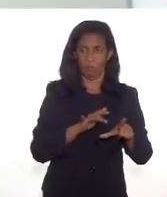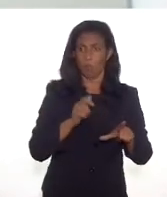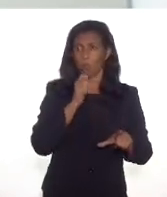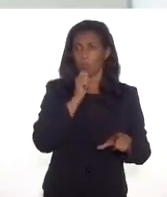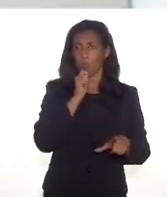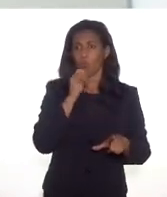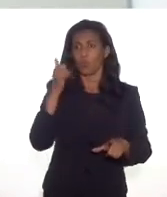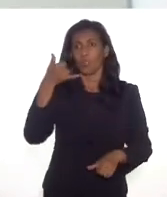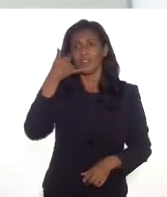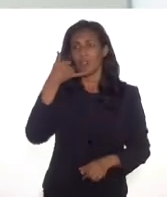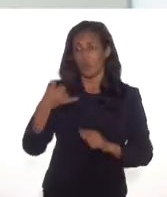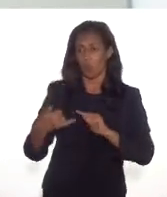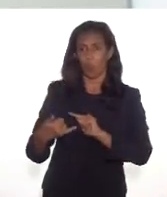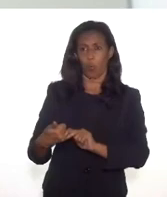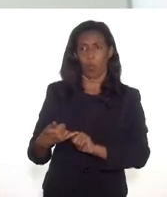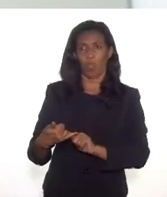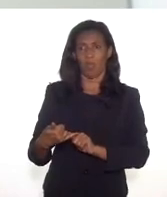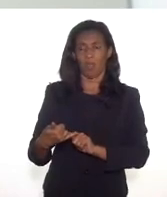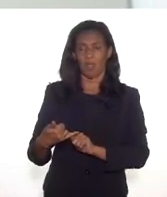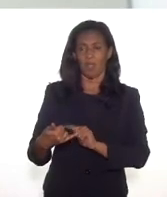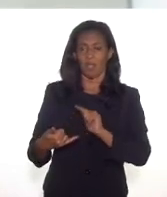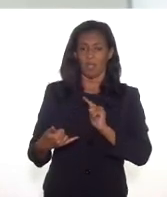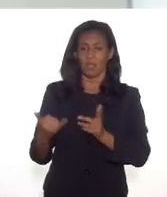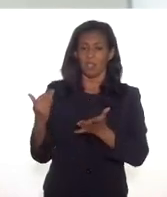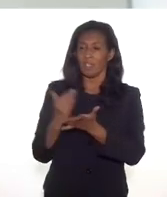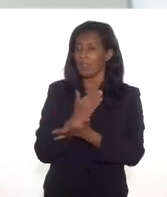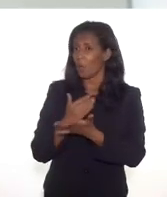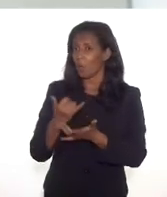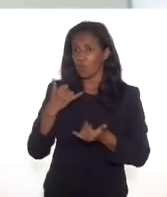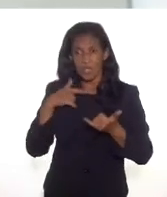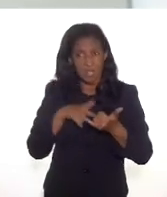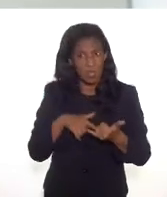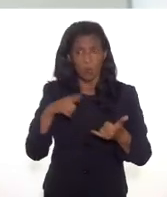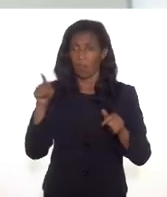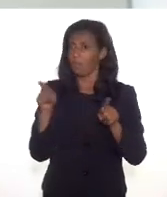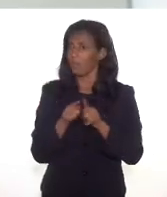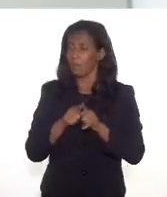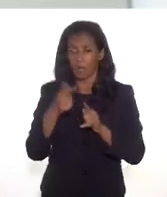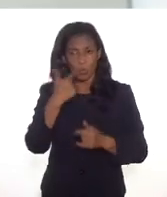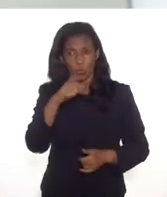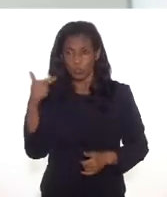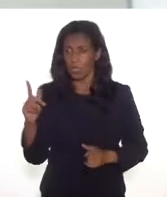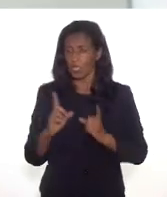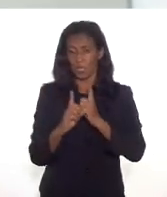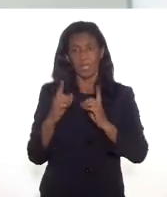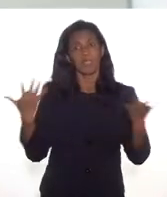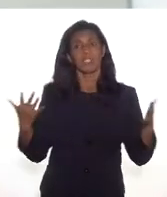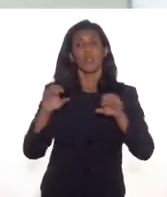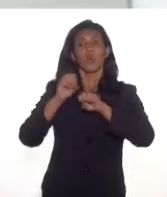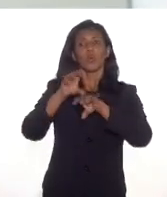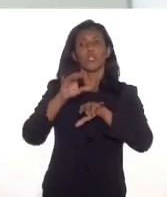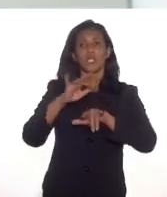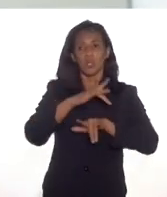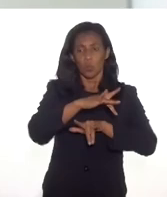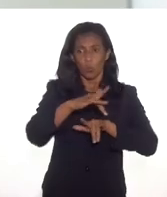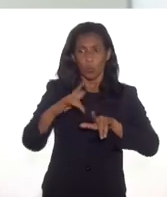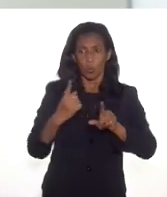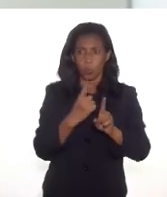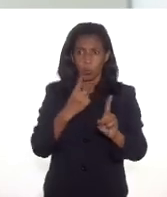Tem só celular. E uma quantidade de estudantes não tem sequer celular. Então, o ensino remoto, ele é, na